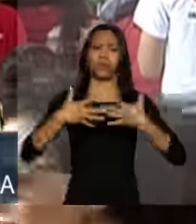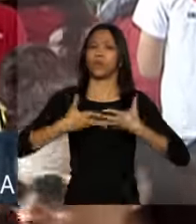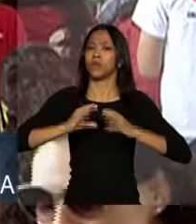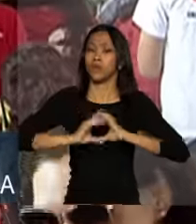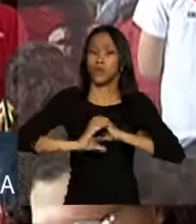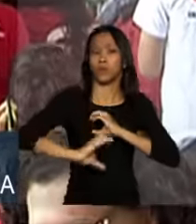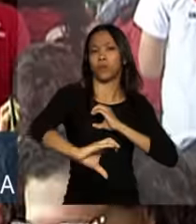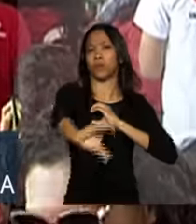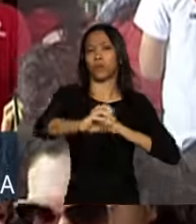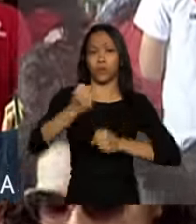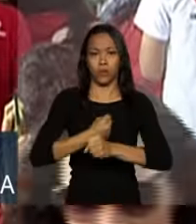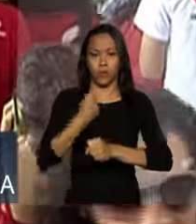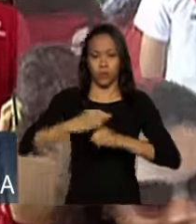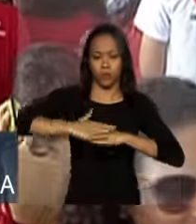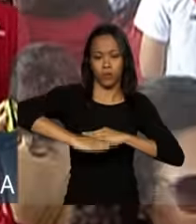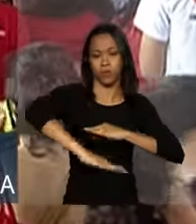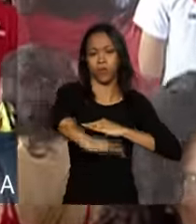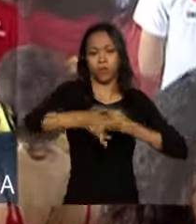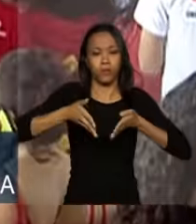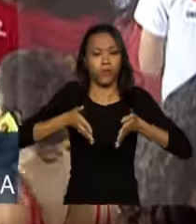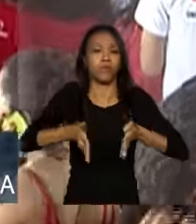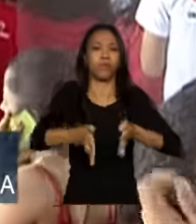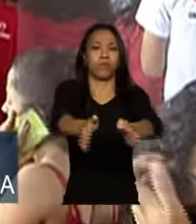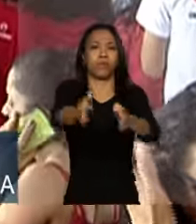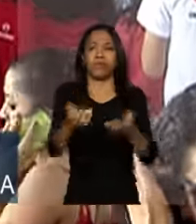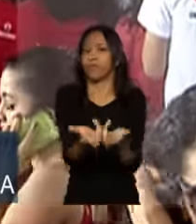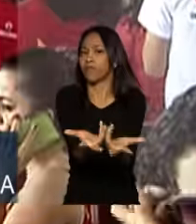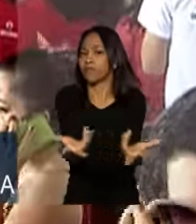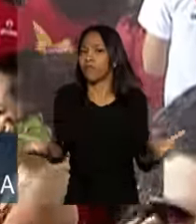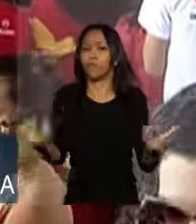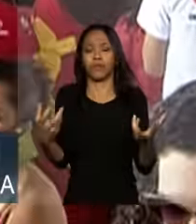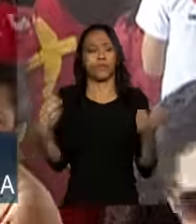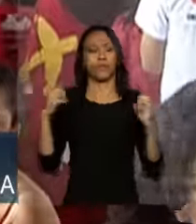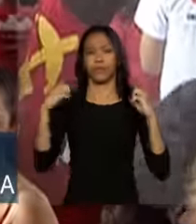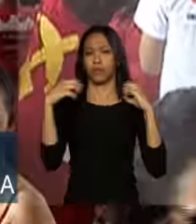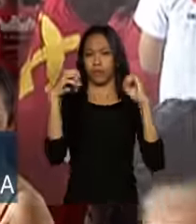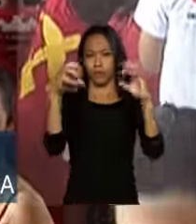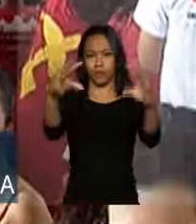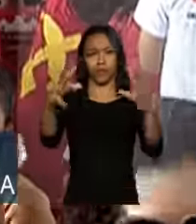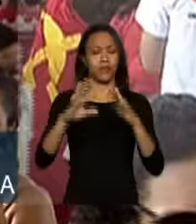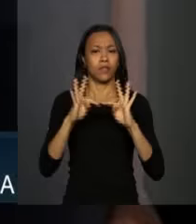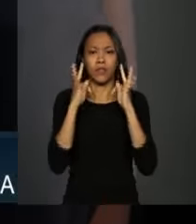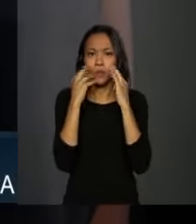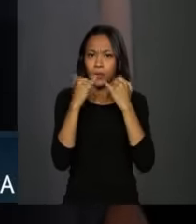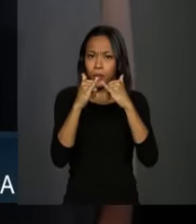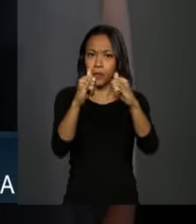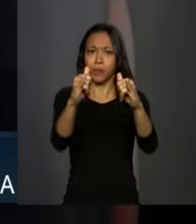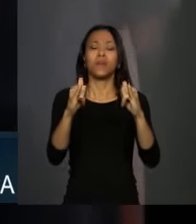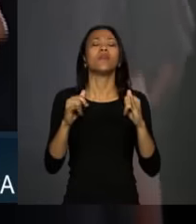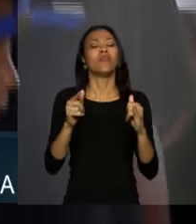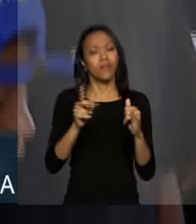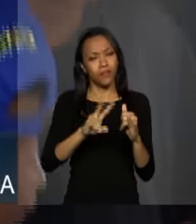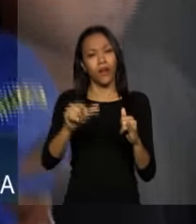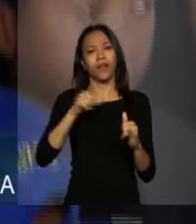drenagem, pavimentação, urbanização, iluminação pública, energia elétrica e